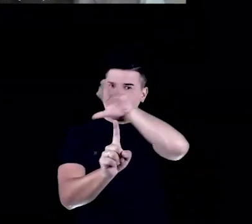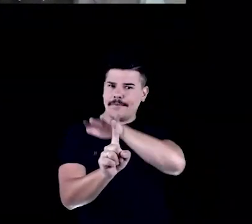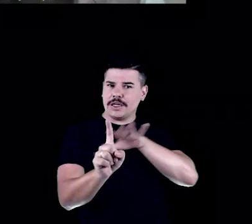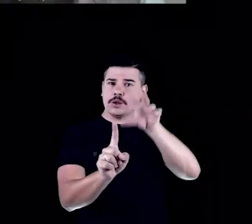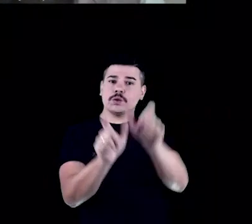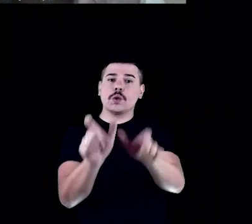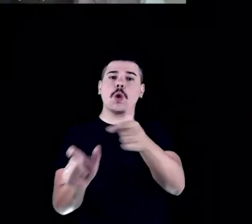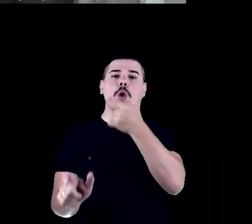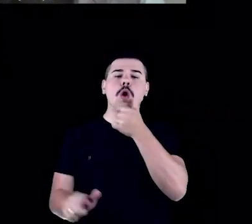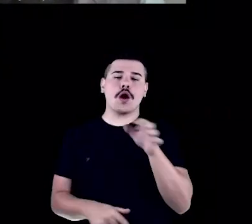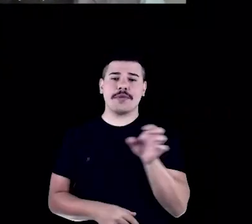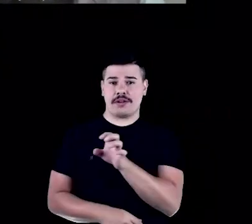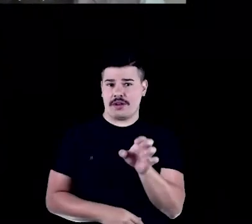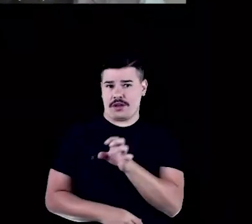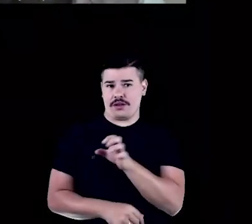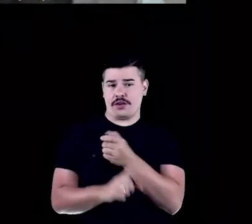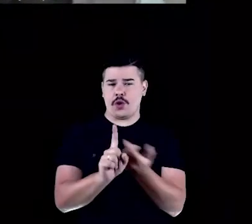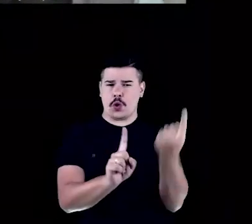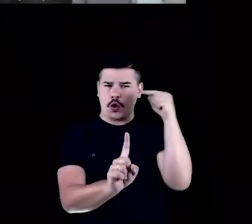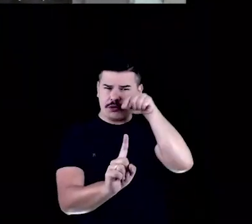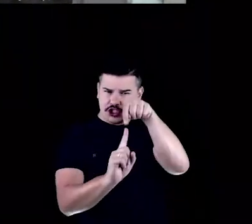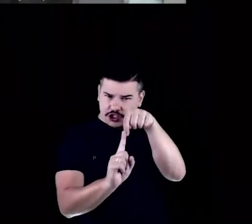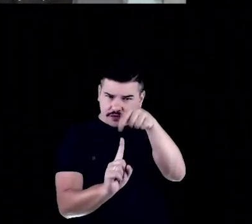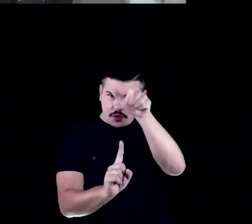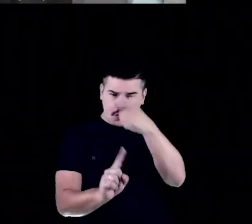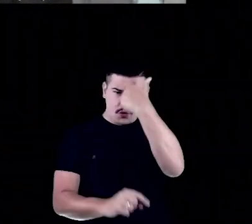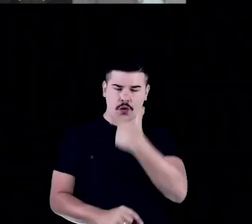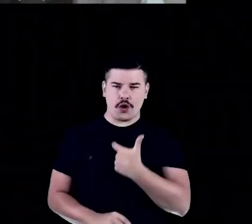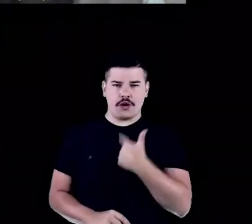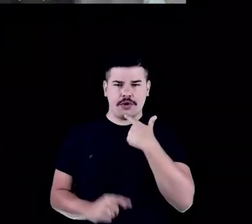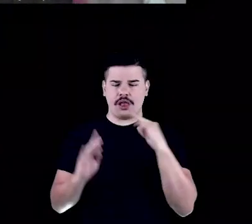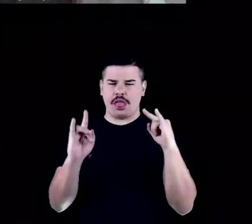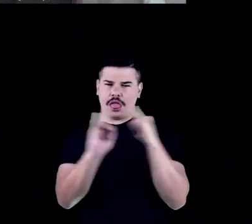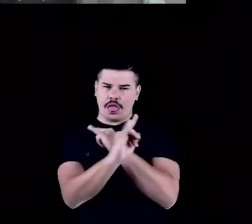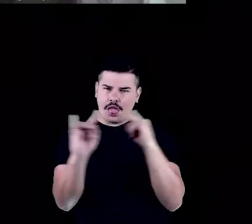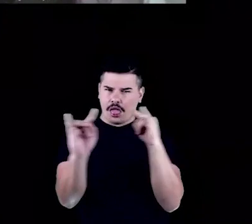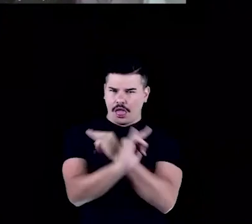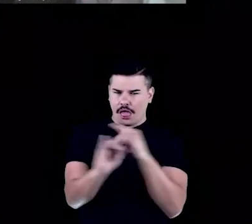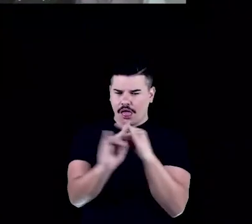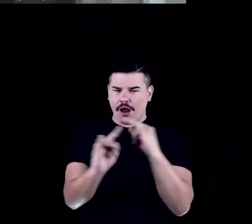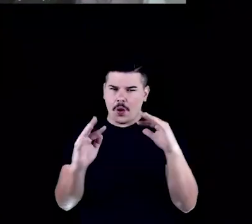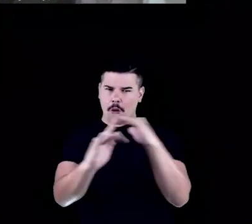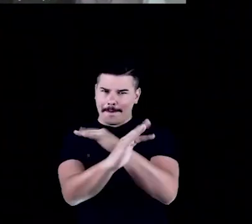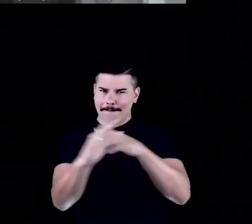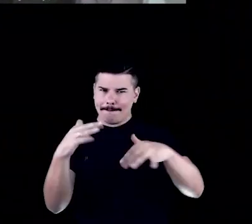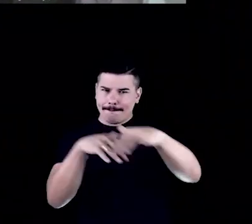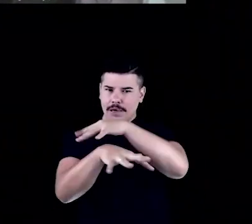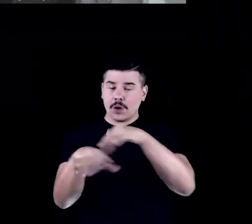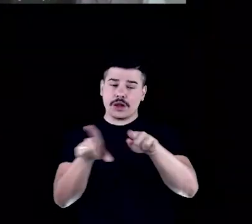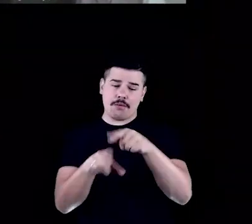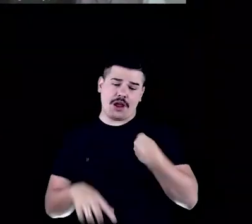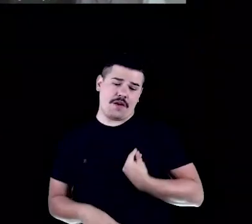da convivência do homem gay. A questão da objetificação dos corpos, a questão do cinismo urbano, a questão de um modo de